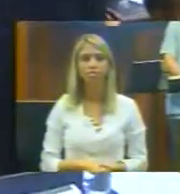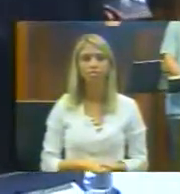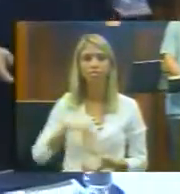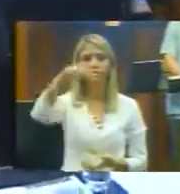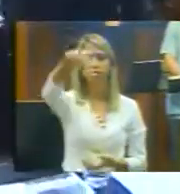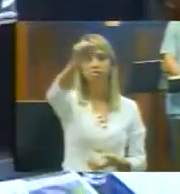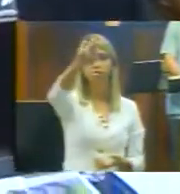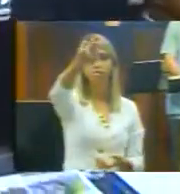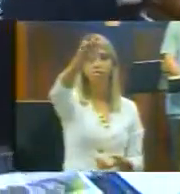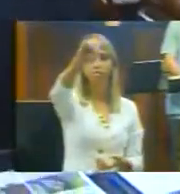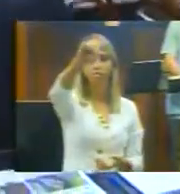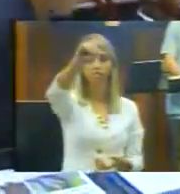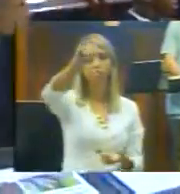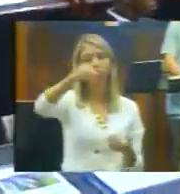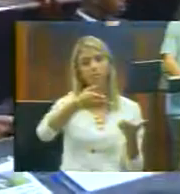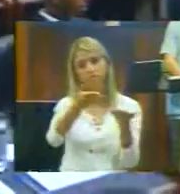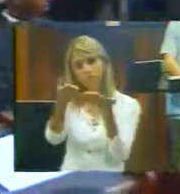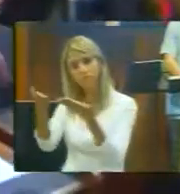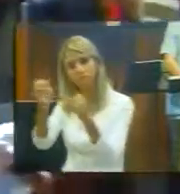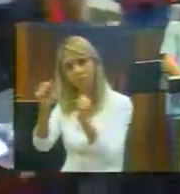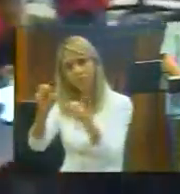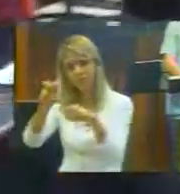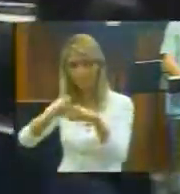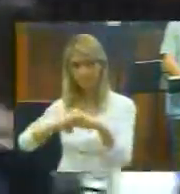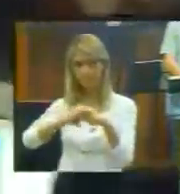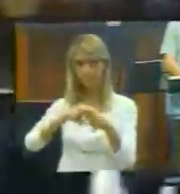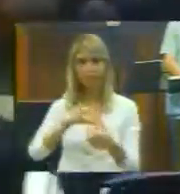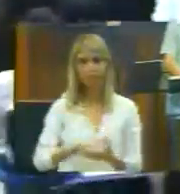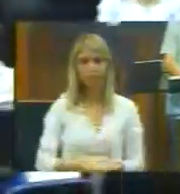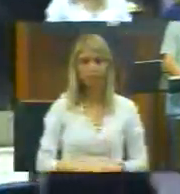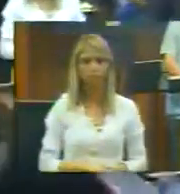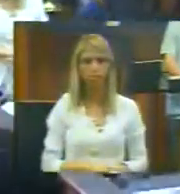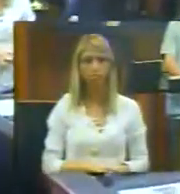O senhor Marco Antônio Borges Magalhães, por favor, tomar seu assento.